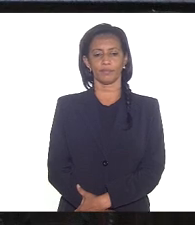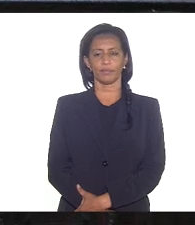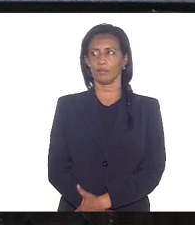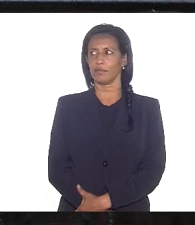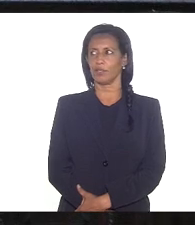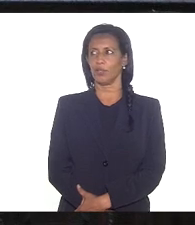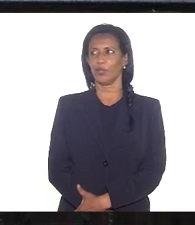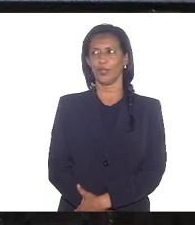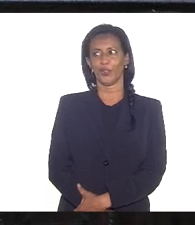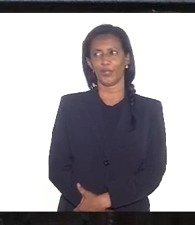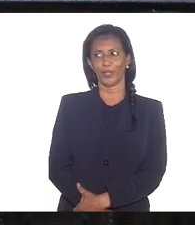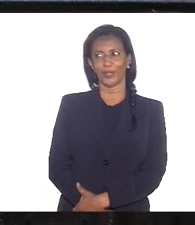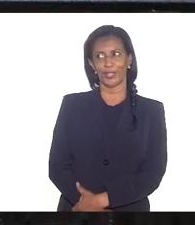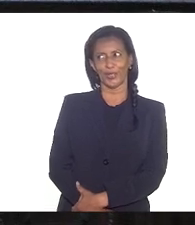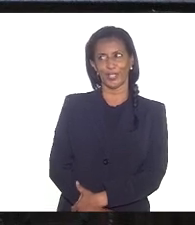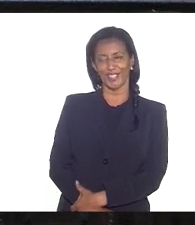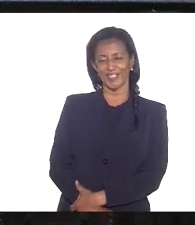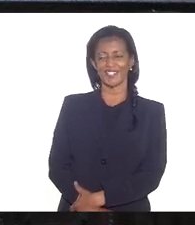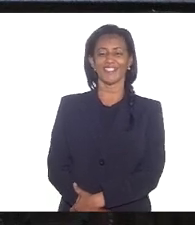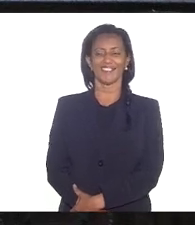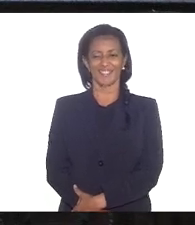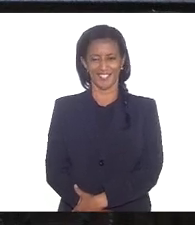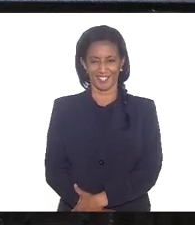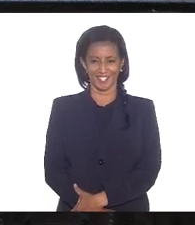o resultado está aí